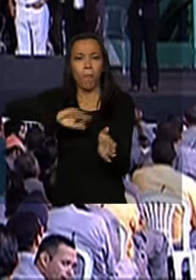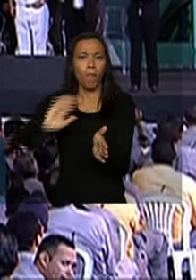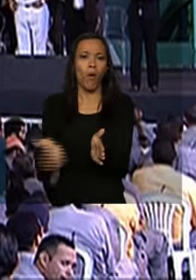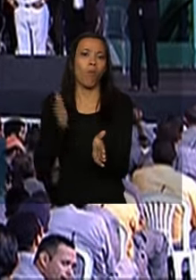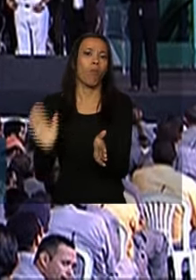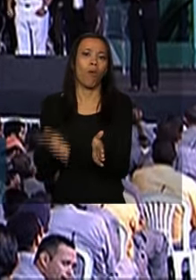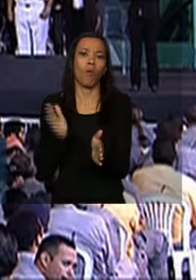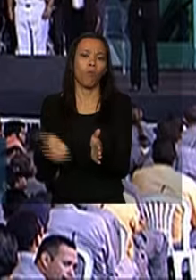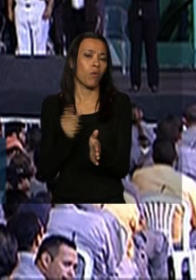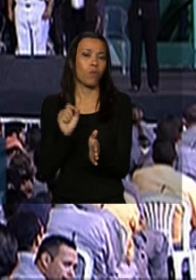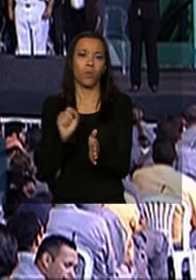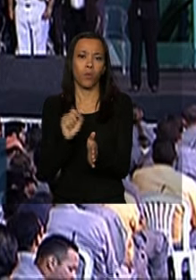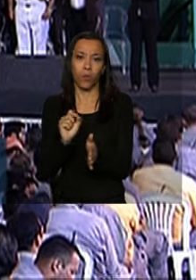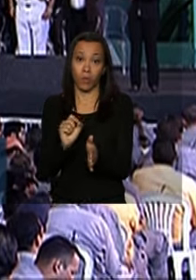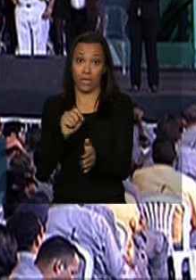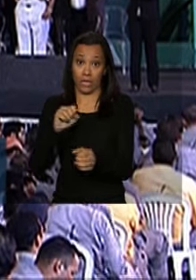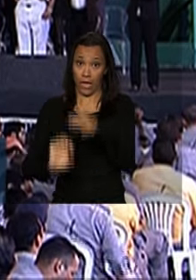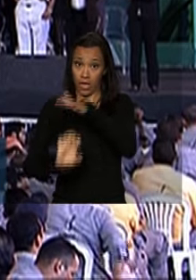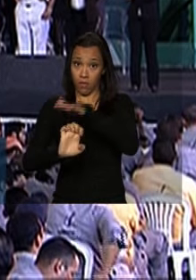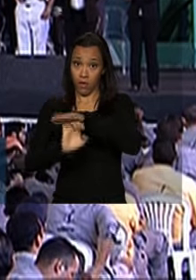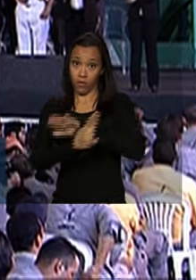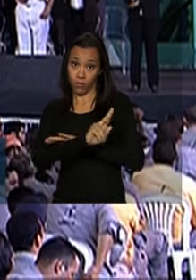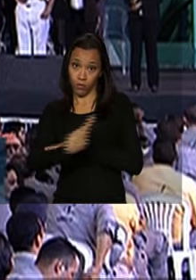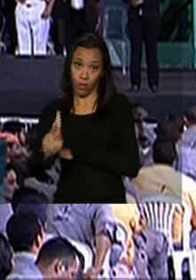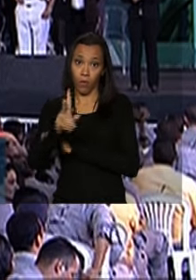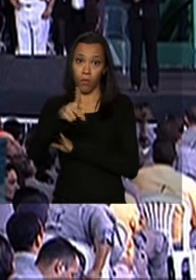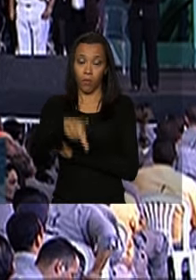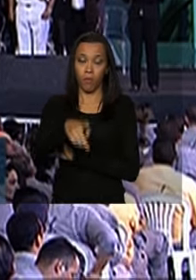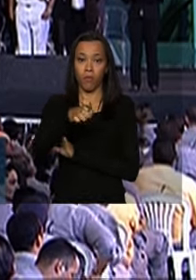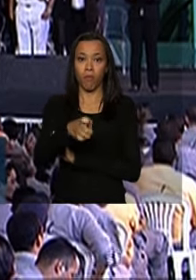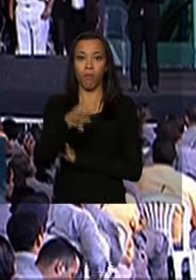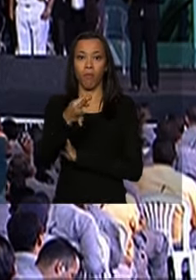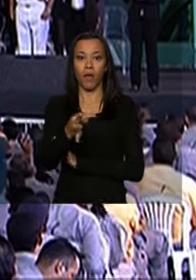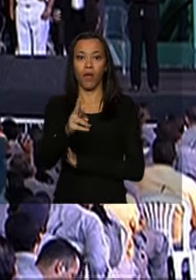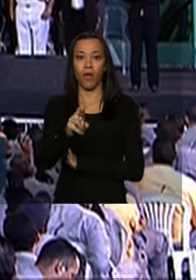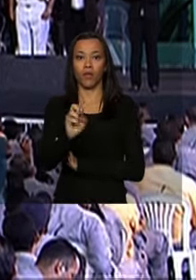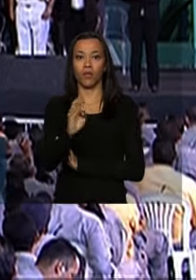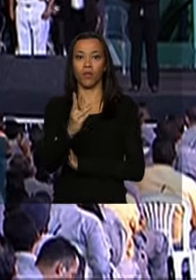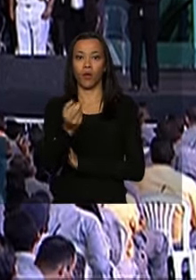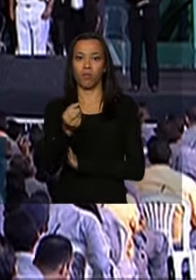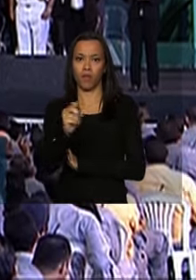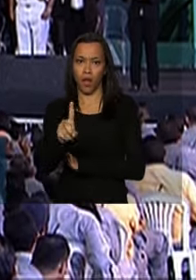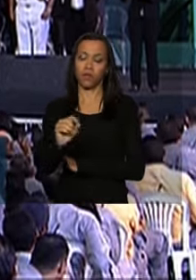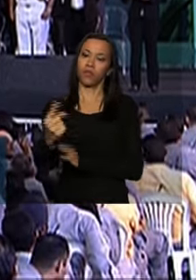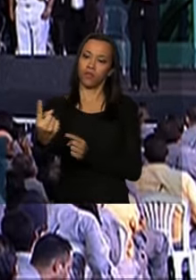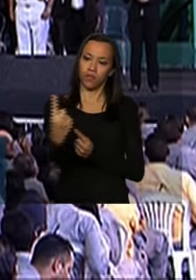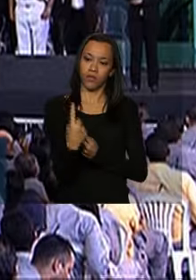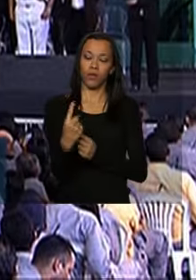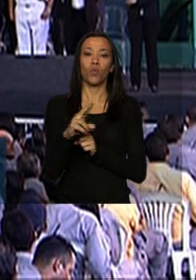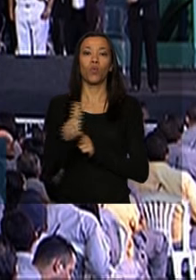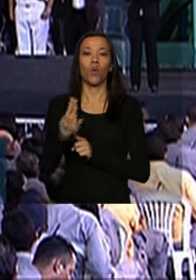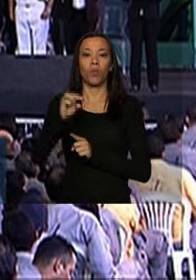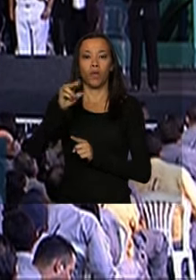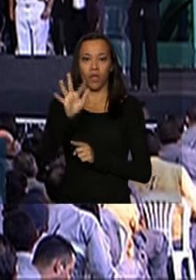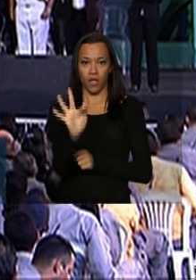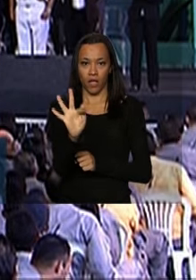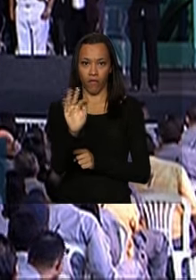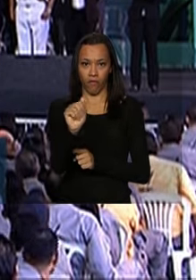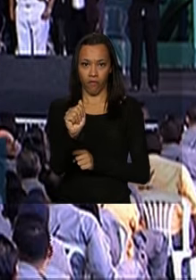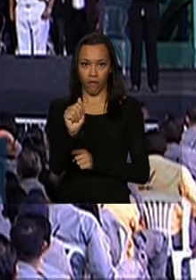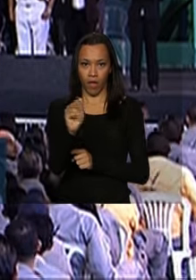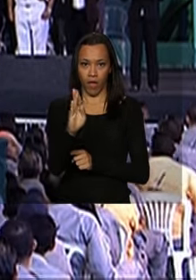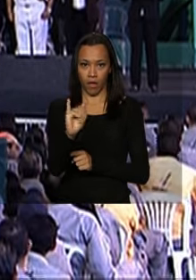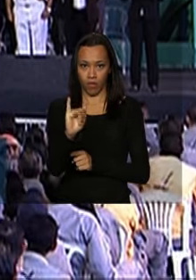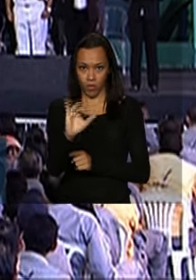diária da Petrobras no Brasil. Neste momento, convidamos o comandante Fábio, o